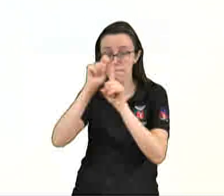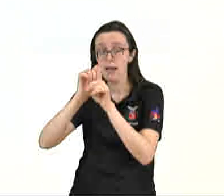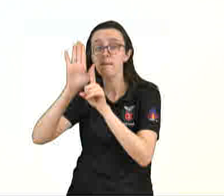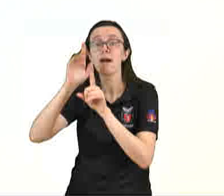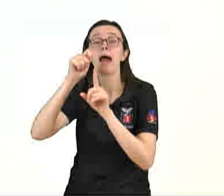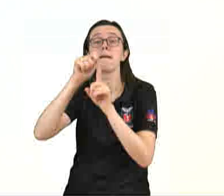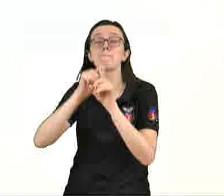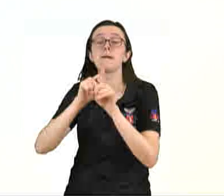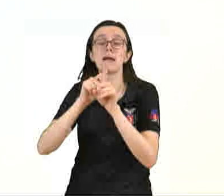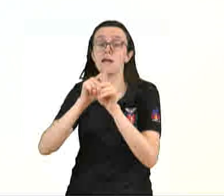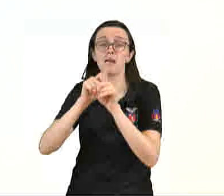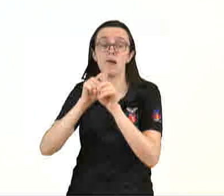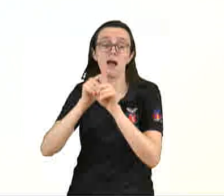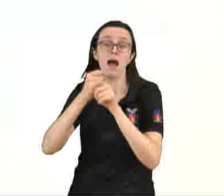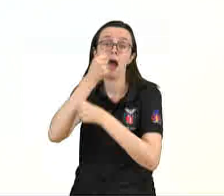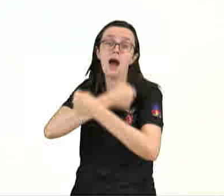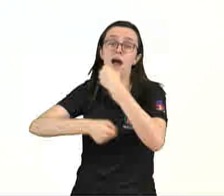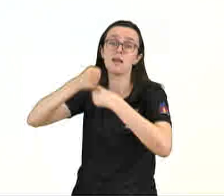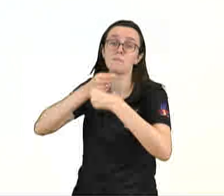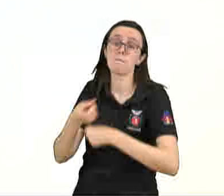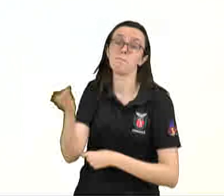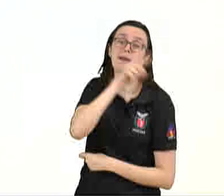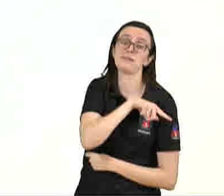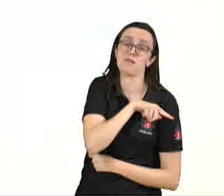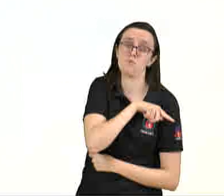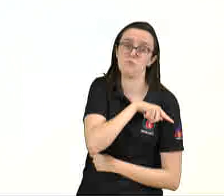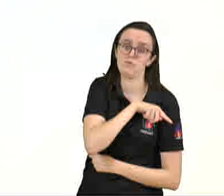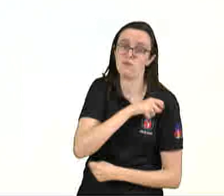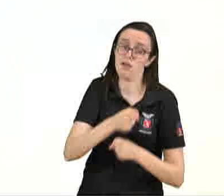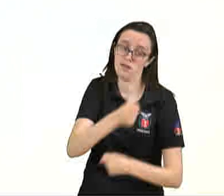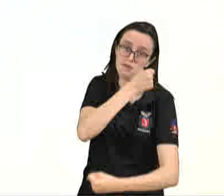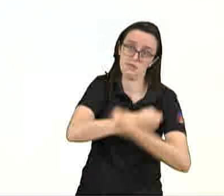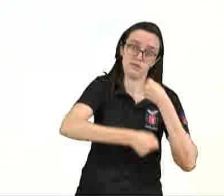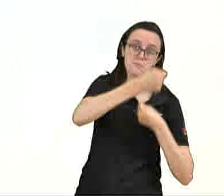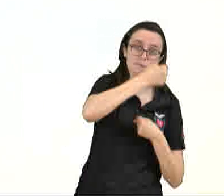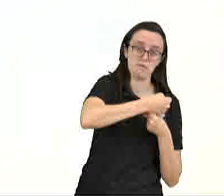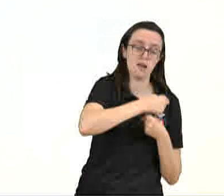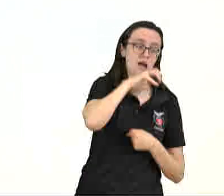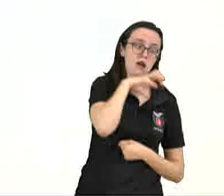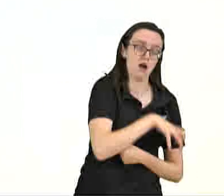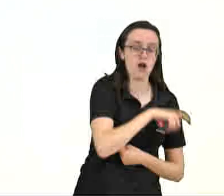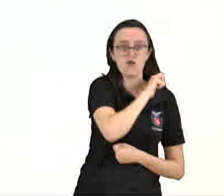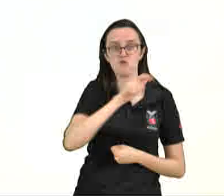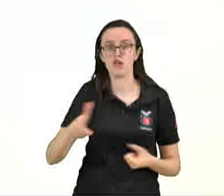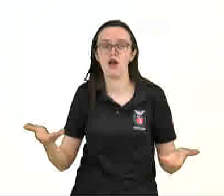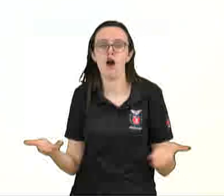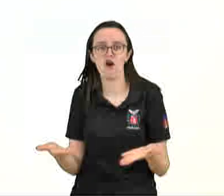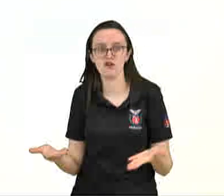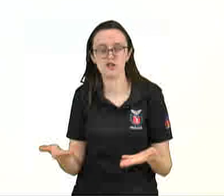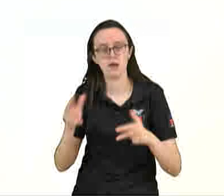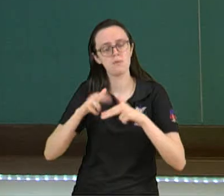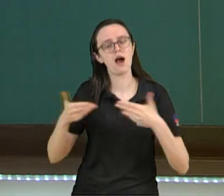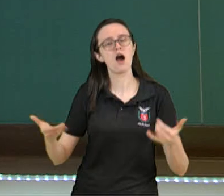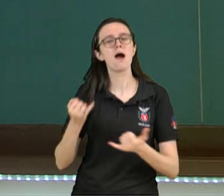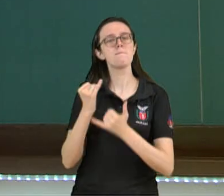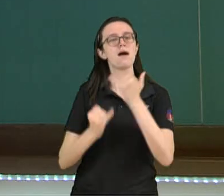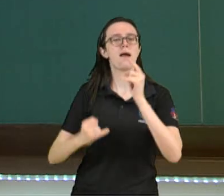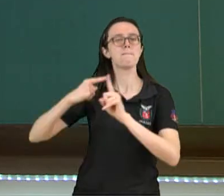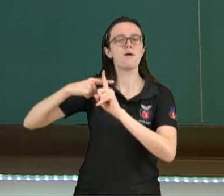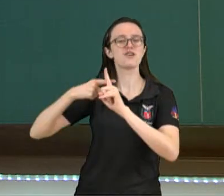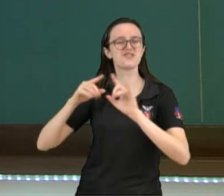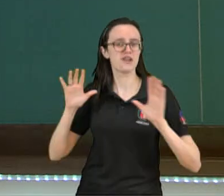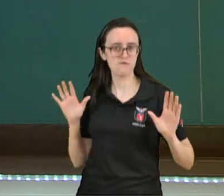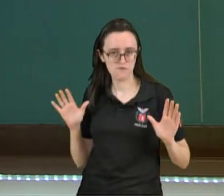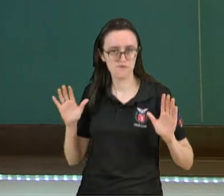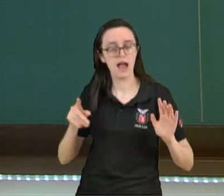ano anterior, tá? Quando o resultado era pior que o atual, tornando o atual positivo. Então,